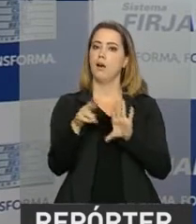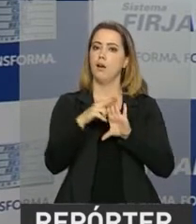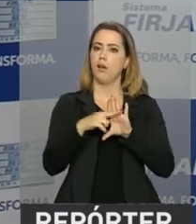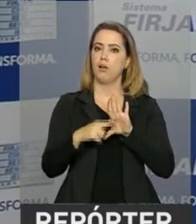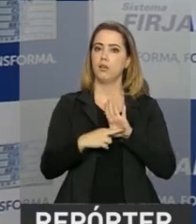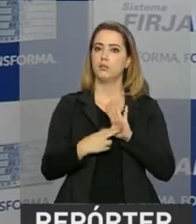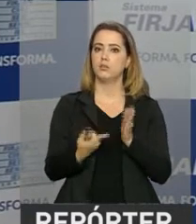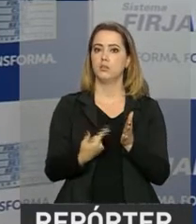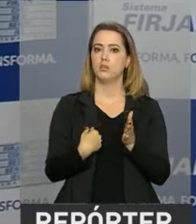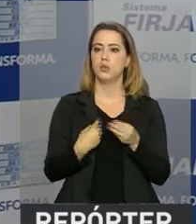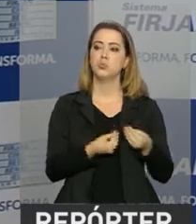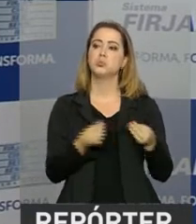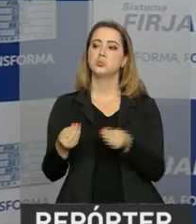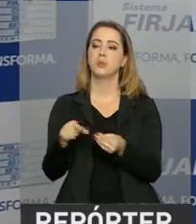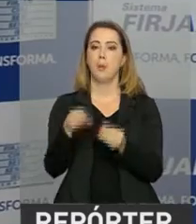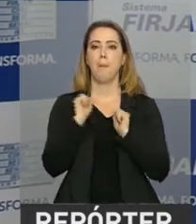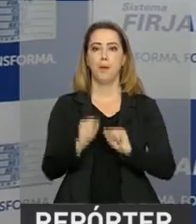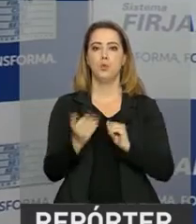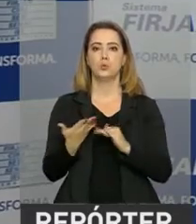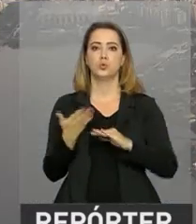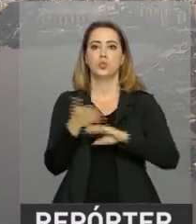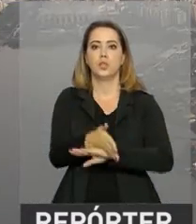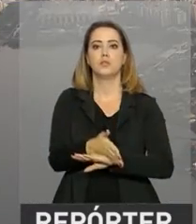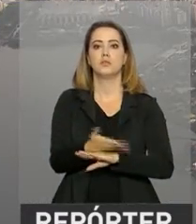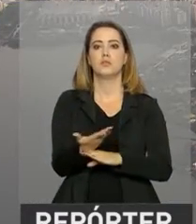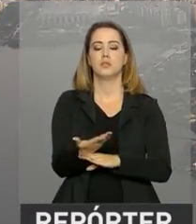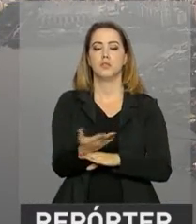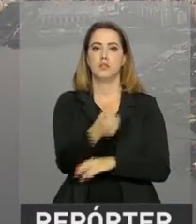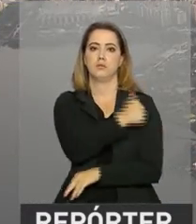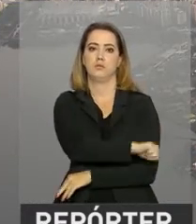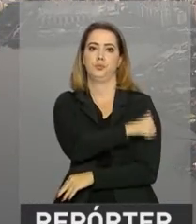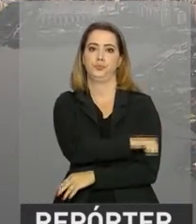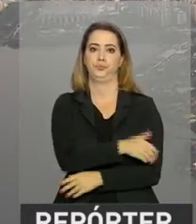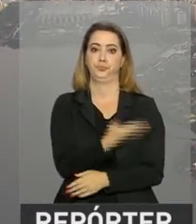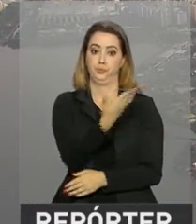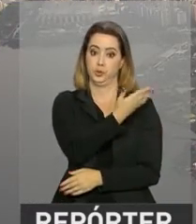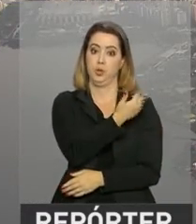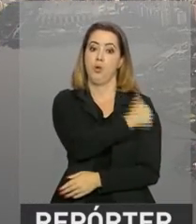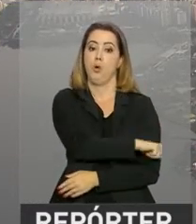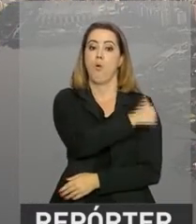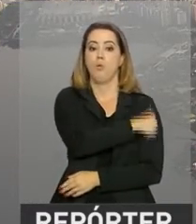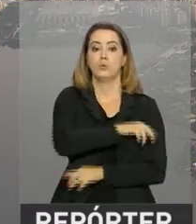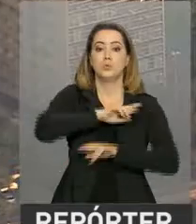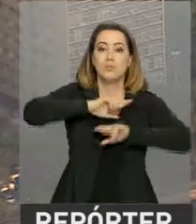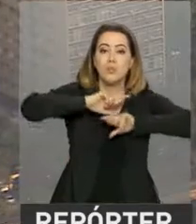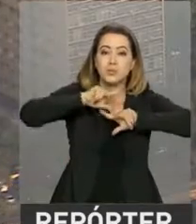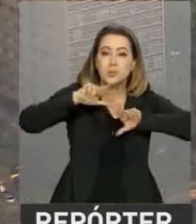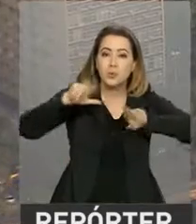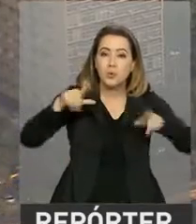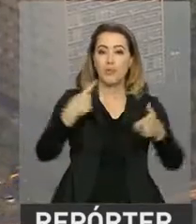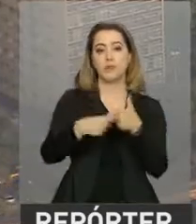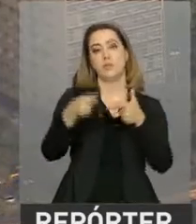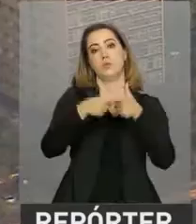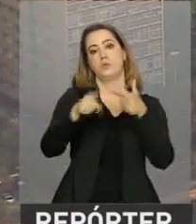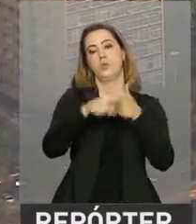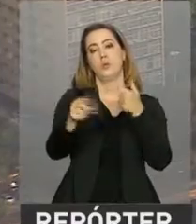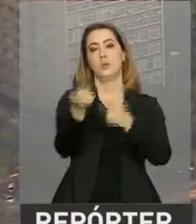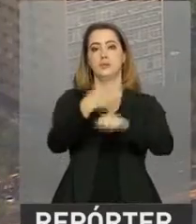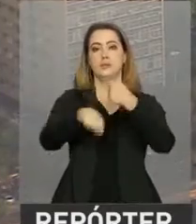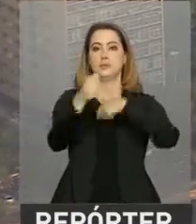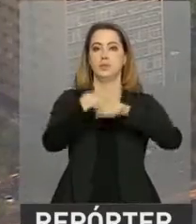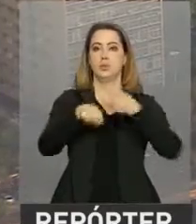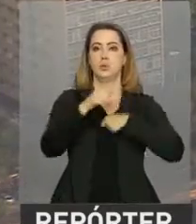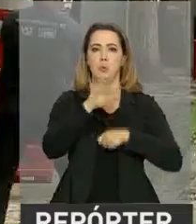justifiquem ou dão base para a intervenção federal. O Rio de Janeiro enfrenta grave crise financeira. Funcionários do estado estão com